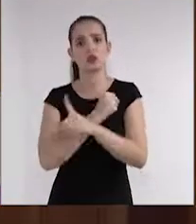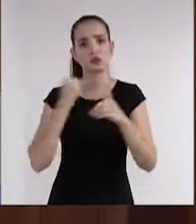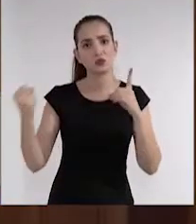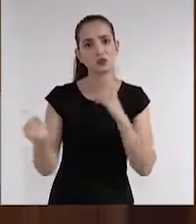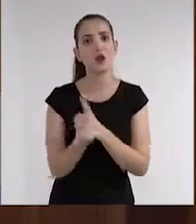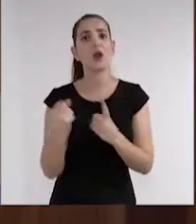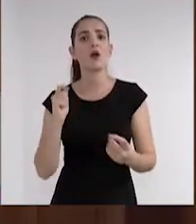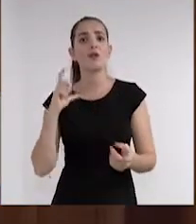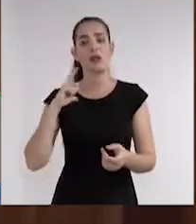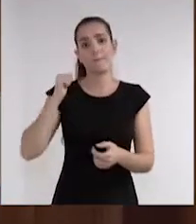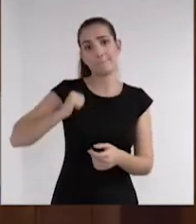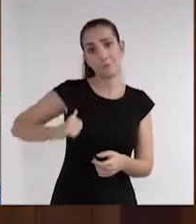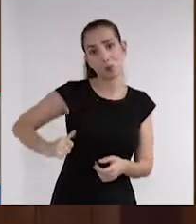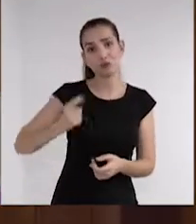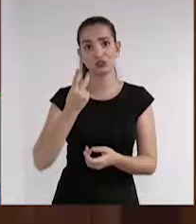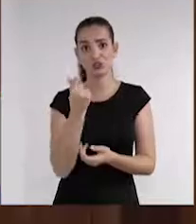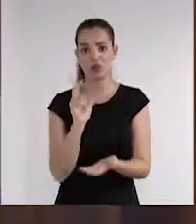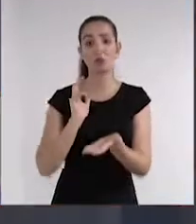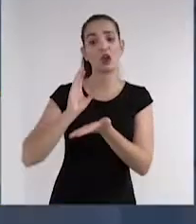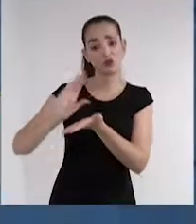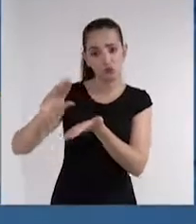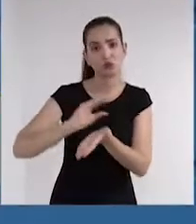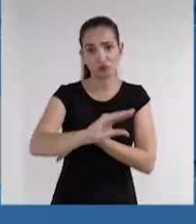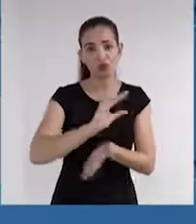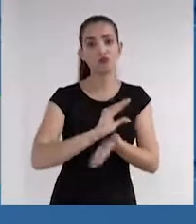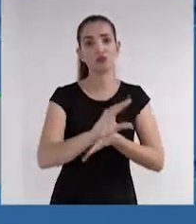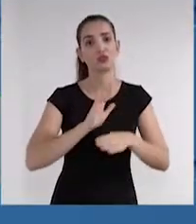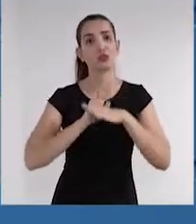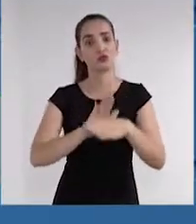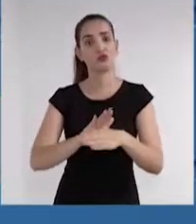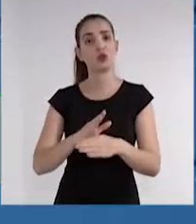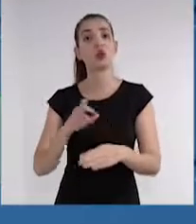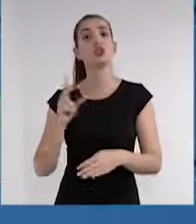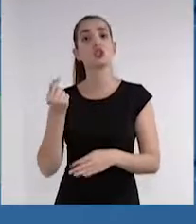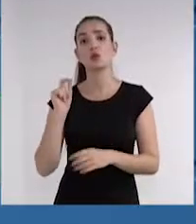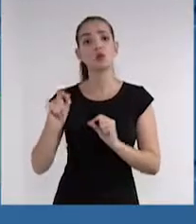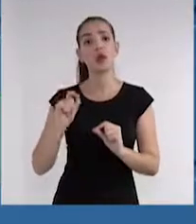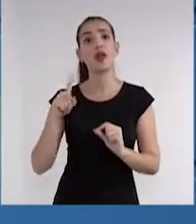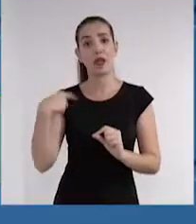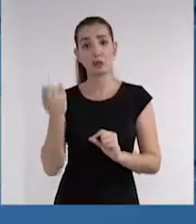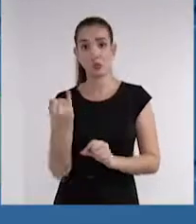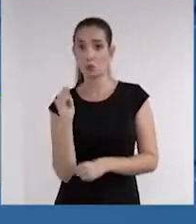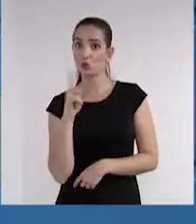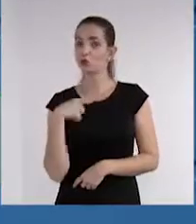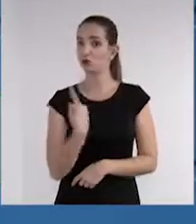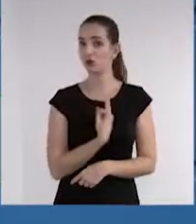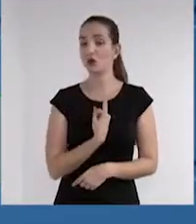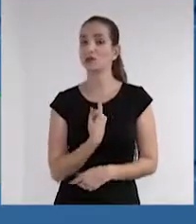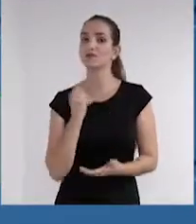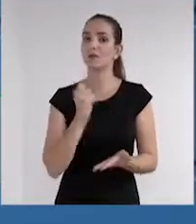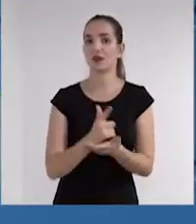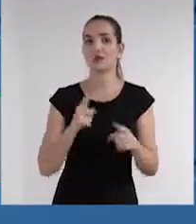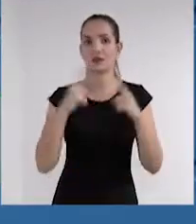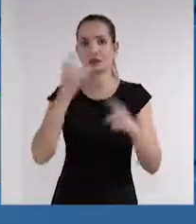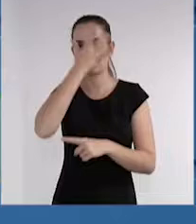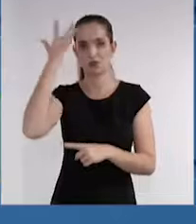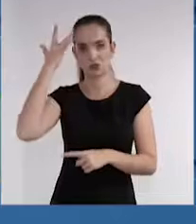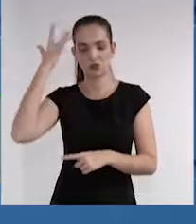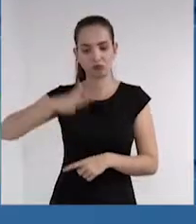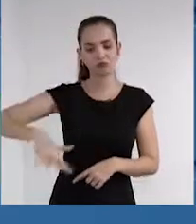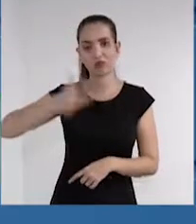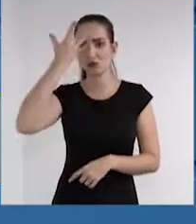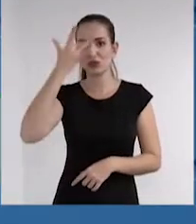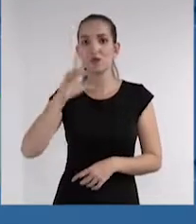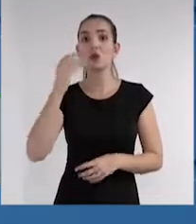Bolsa Família, Bolsa Escola, Bolsa disso, Bolsa daquilo, com dinheiro do imposto que nós pagamos. Só que as pessoas não saem da miserabilidade, porque quando o